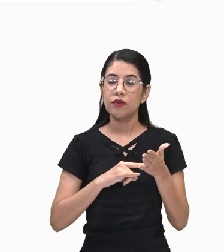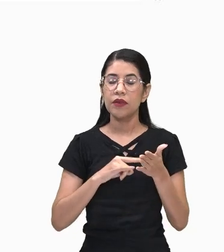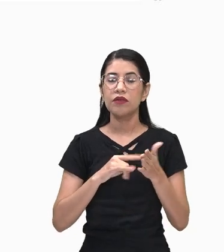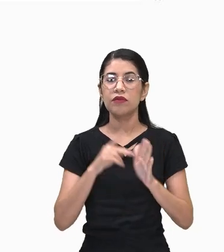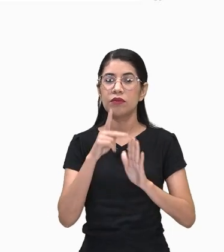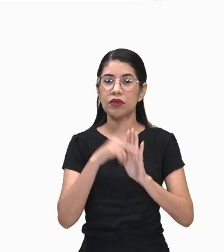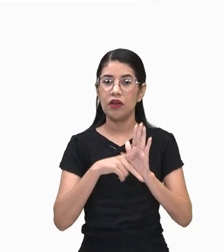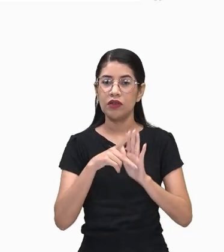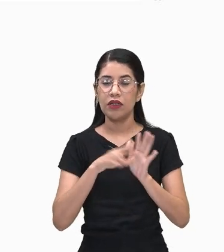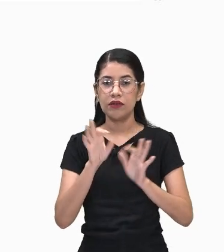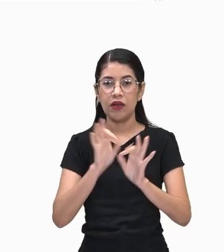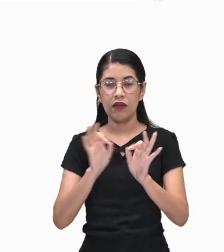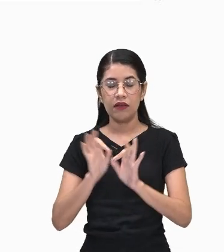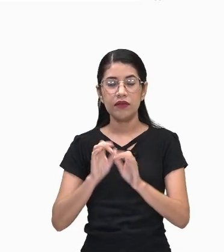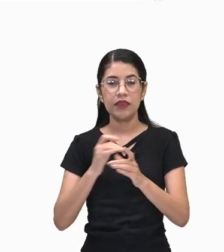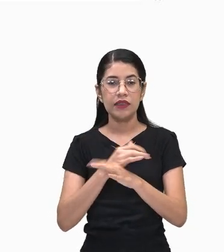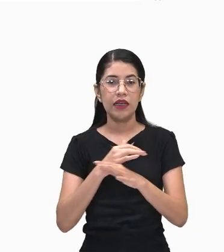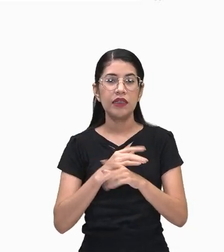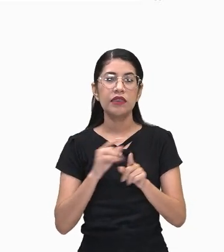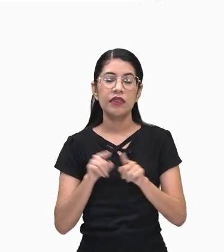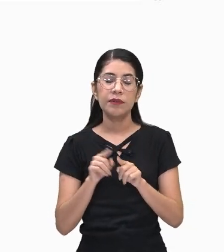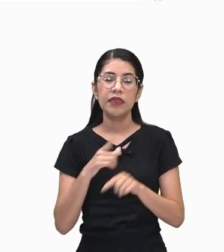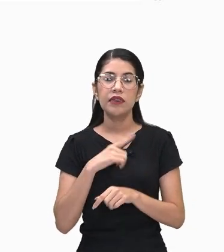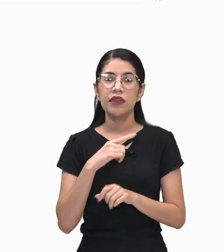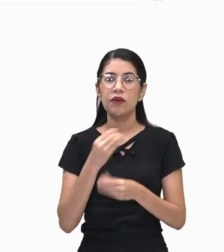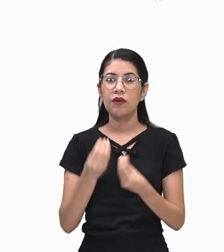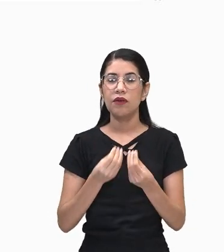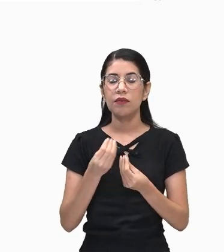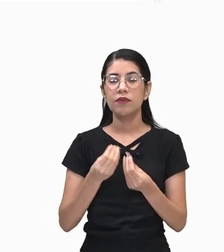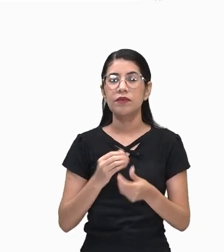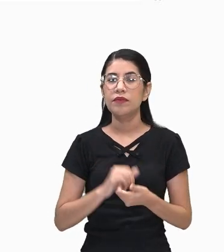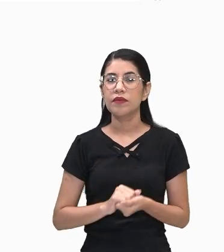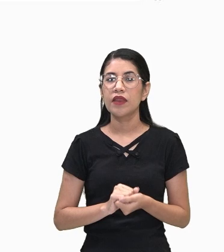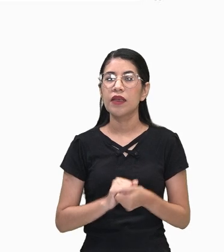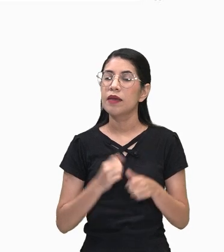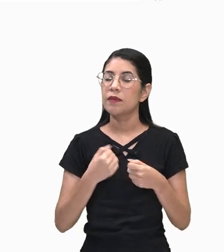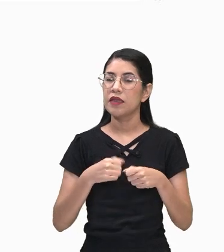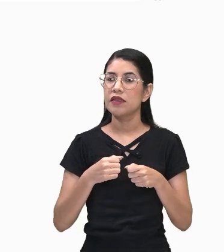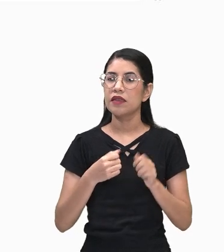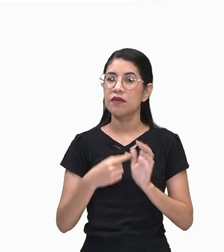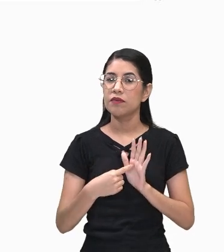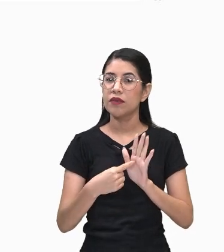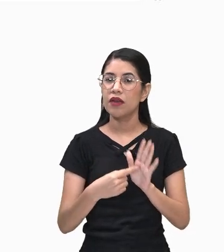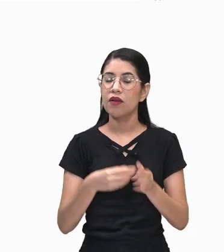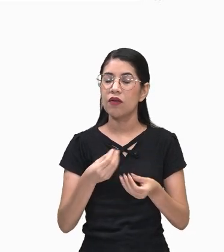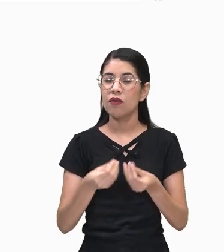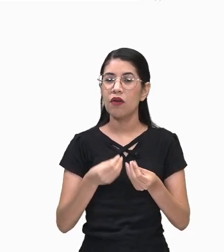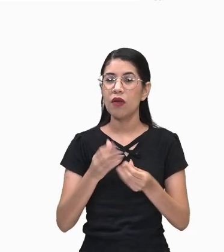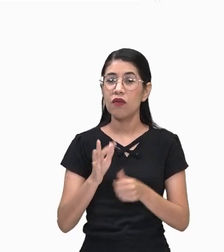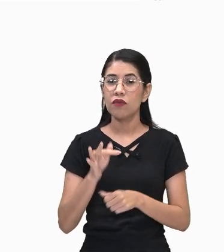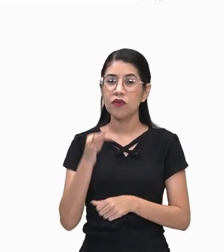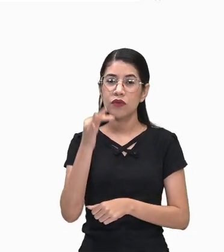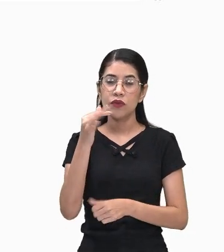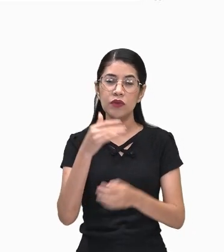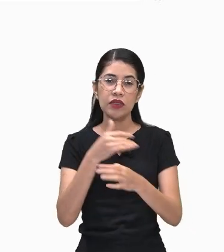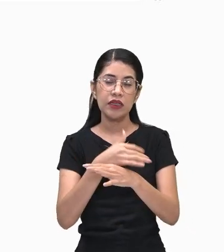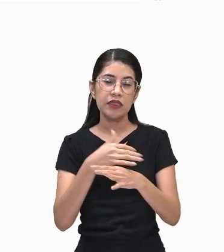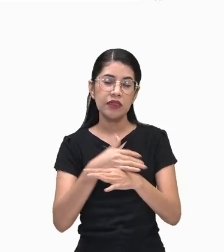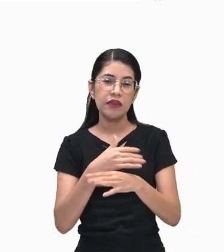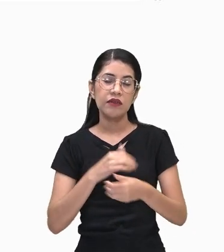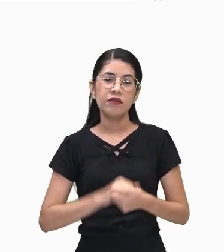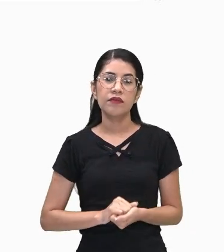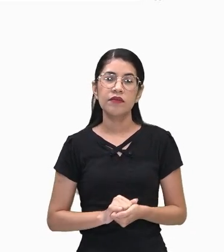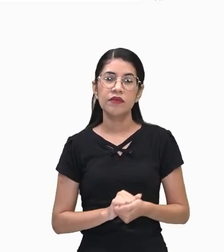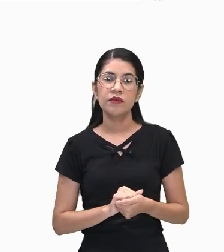política urbana. Então, ele deve estabelecer uma visão de futuro para a cidade, né? Então, ele